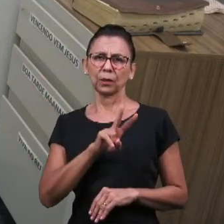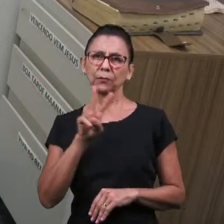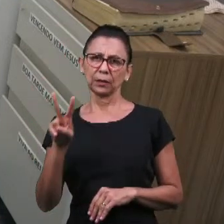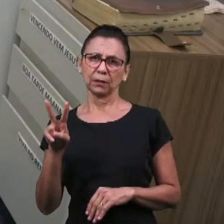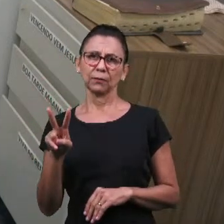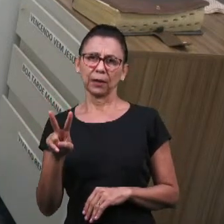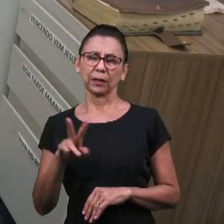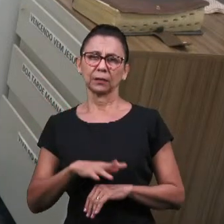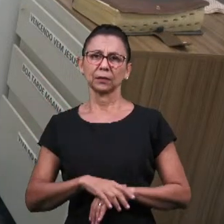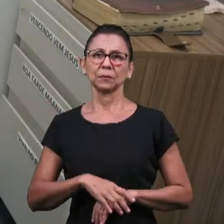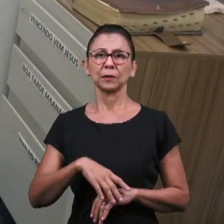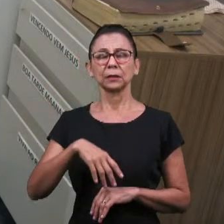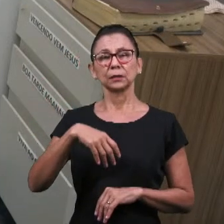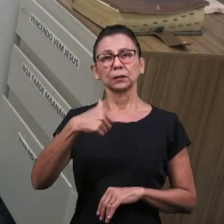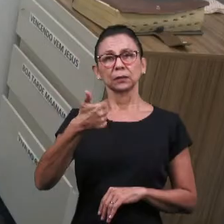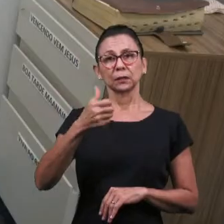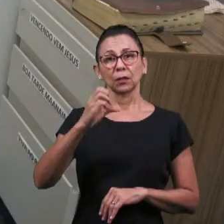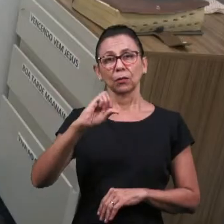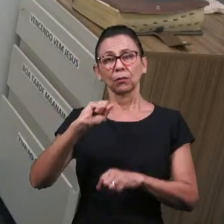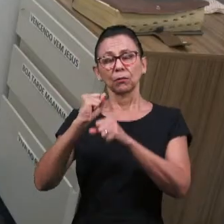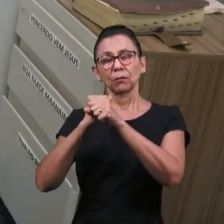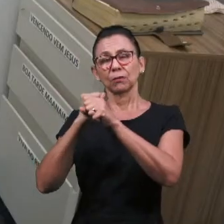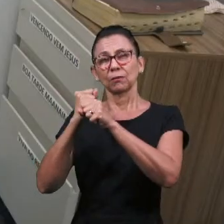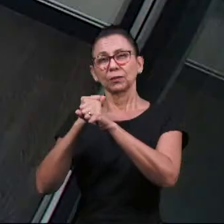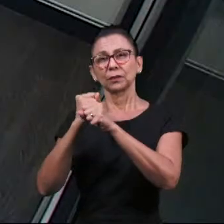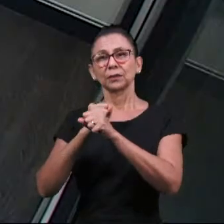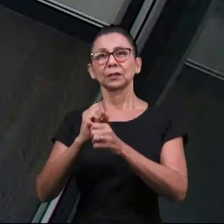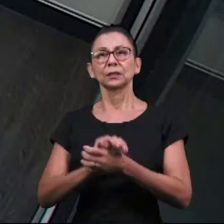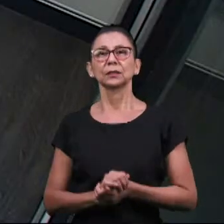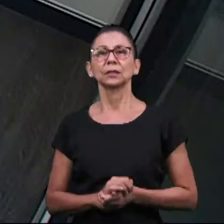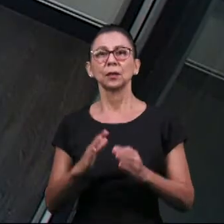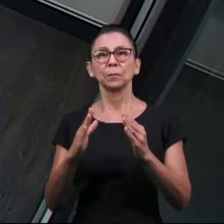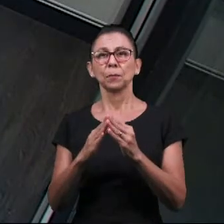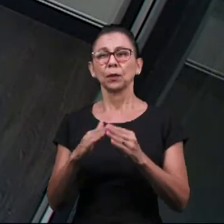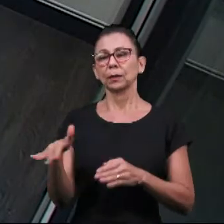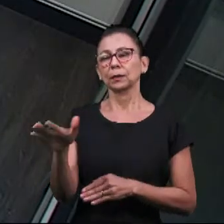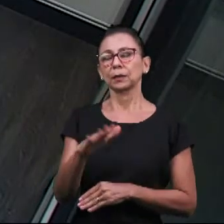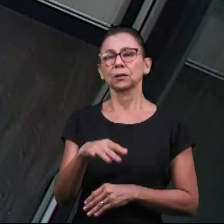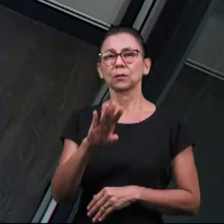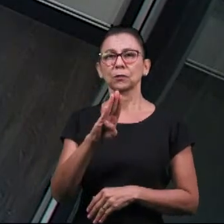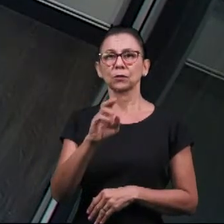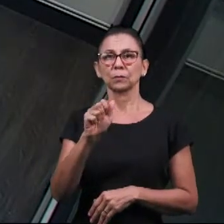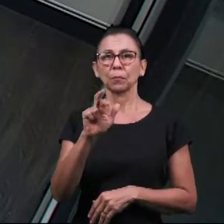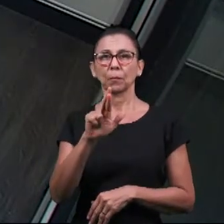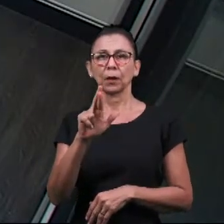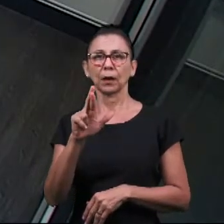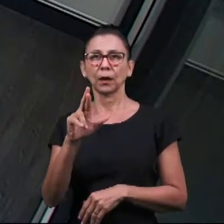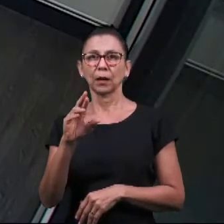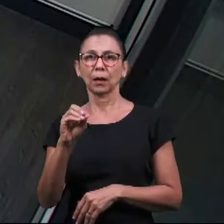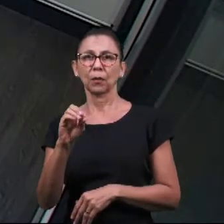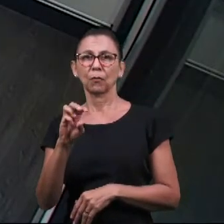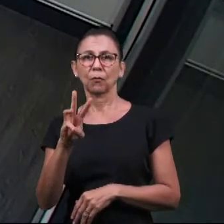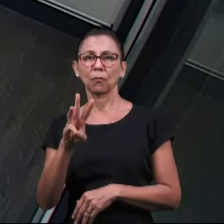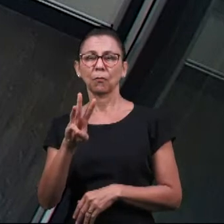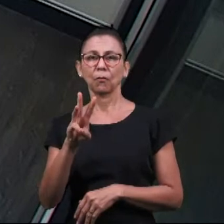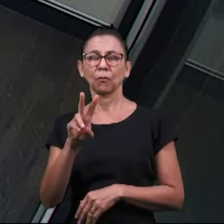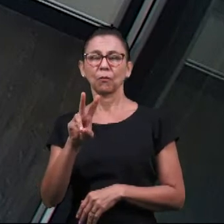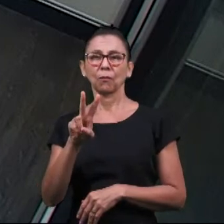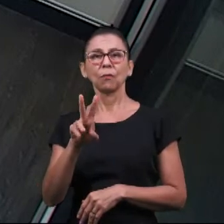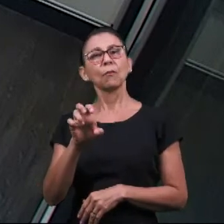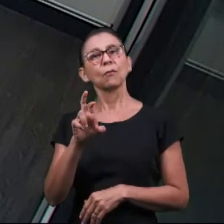no bairro Barro Vermelho. Estou falando do pastor, nosso amado pastor Márcio Coelho de Matos. Pastor Márcio, que